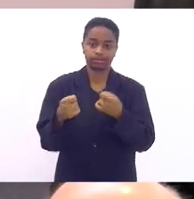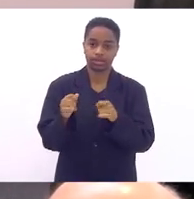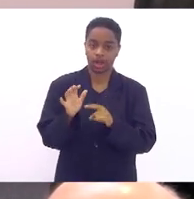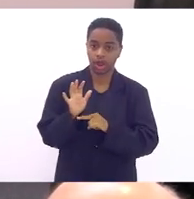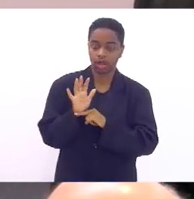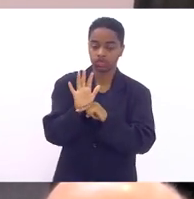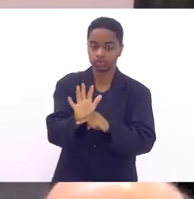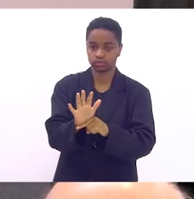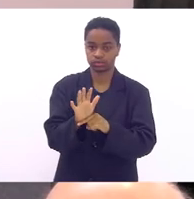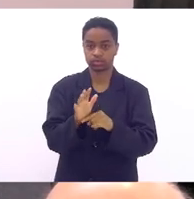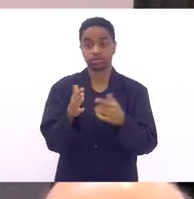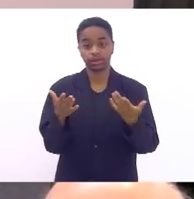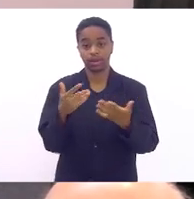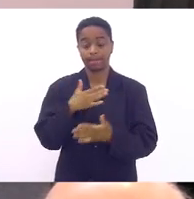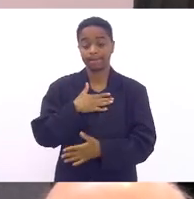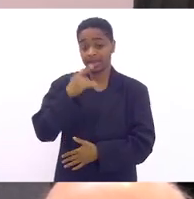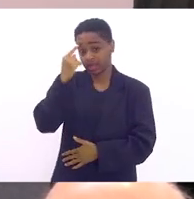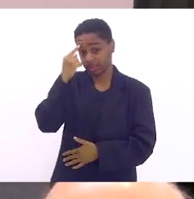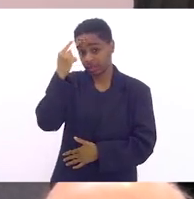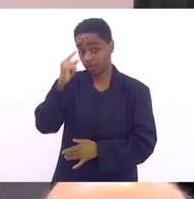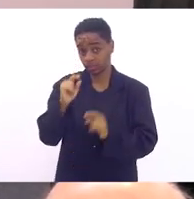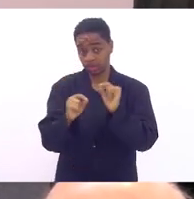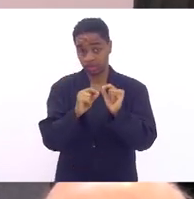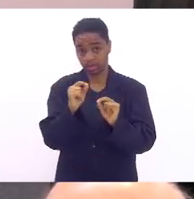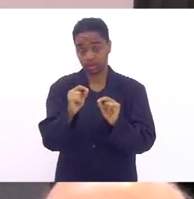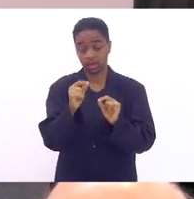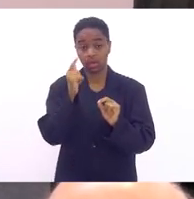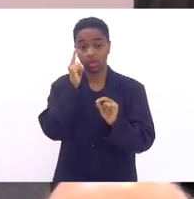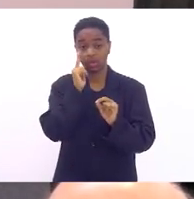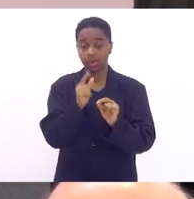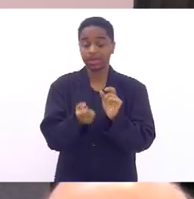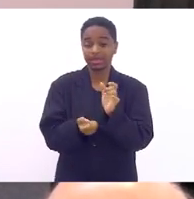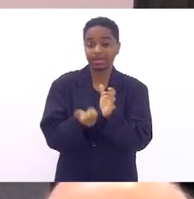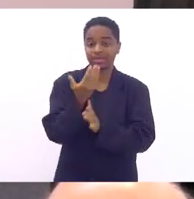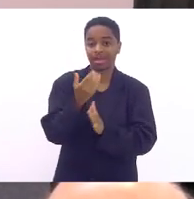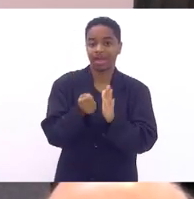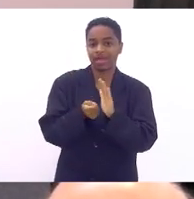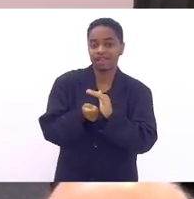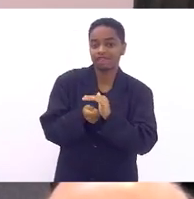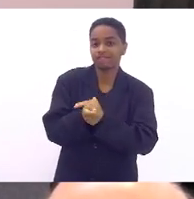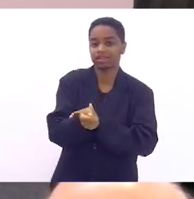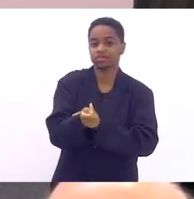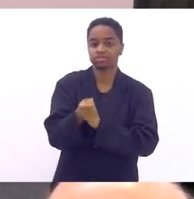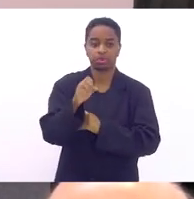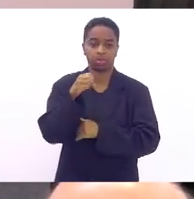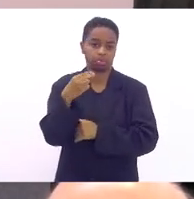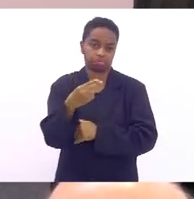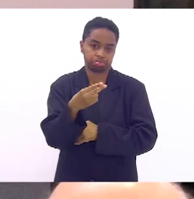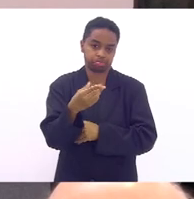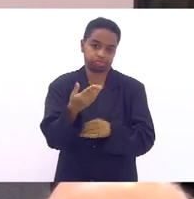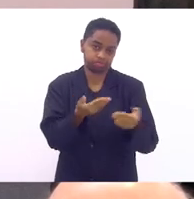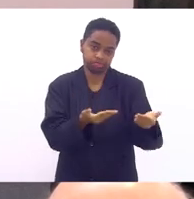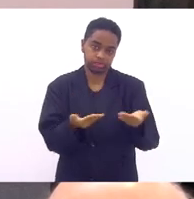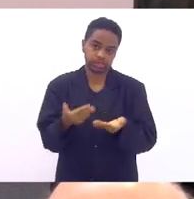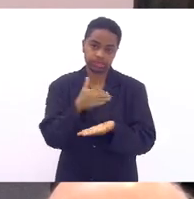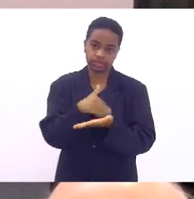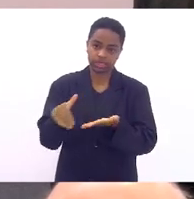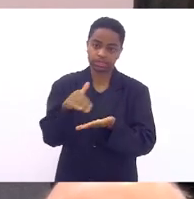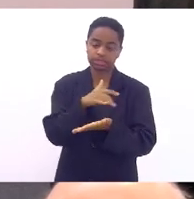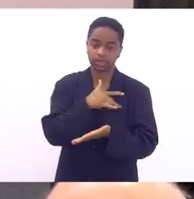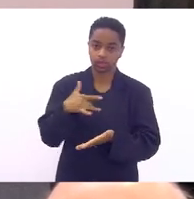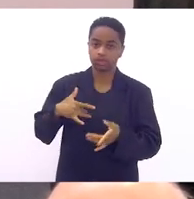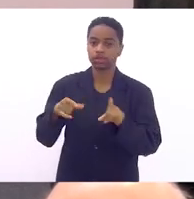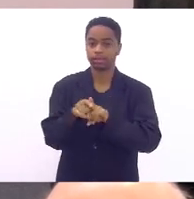Então minha ideia é que pudesse criar investimentos chamar a secretaria de saúde É claro que se falou aqui de segurança é